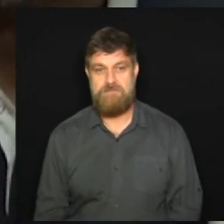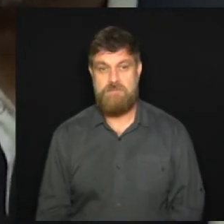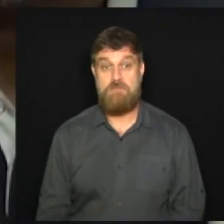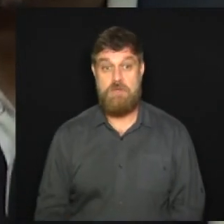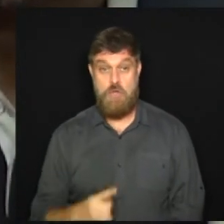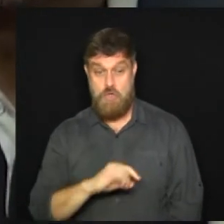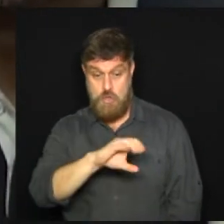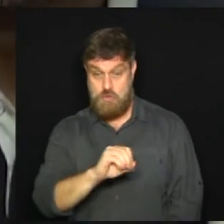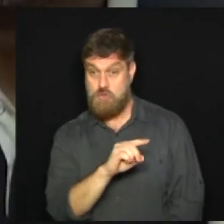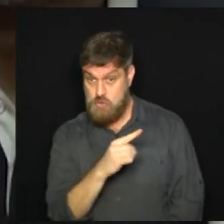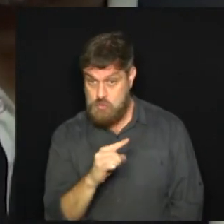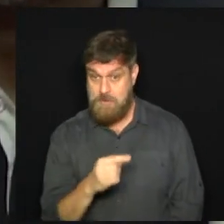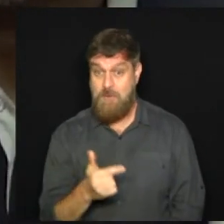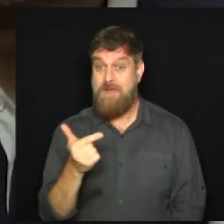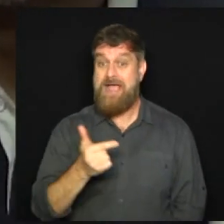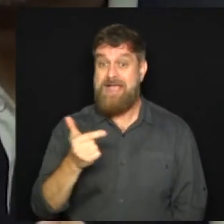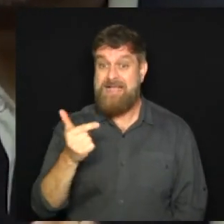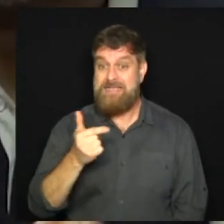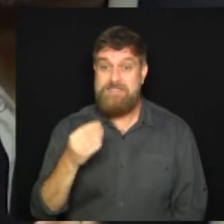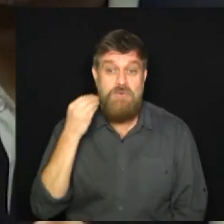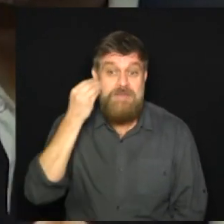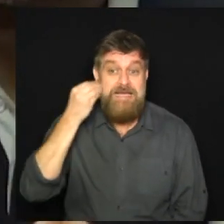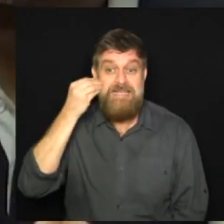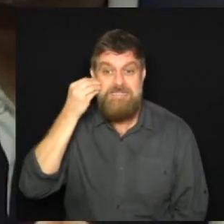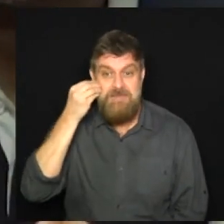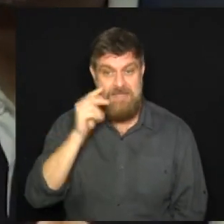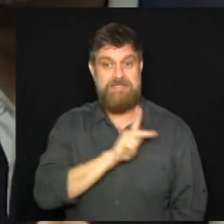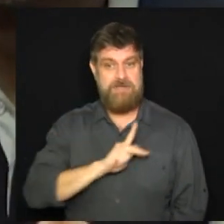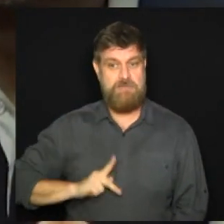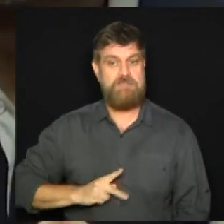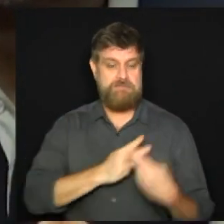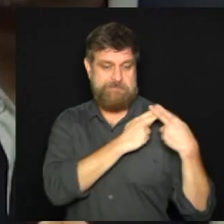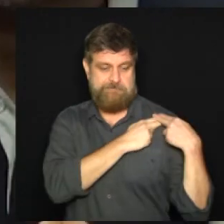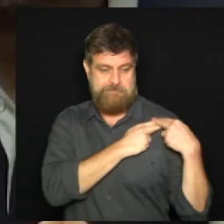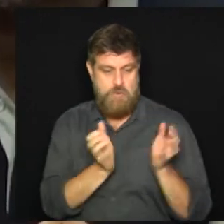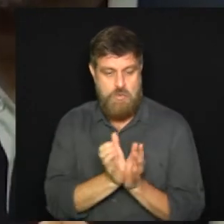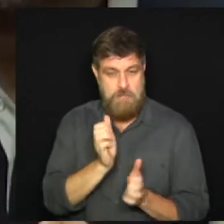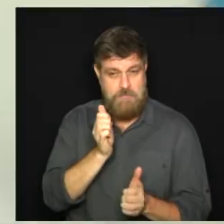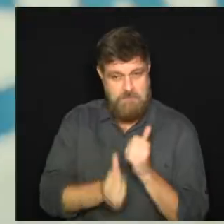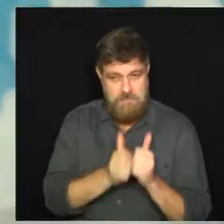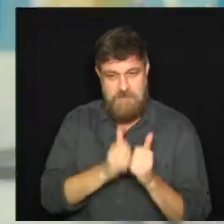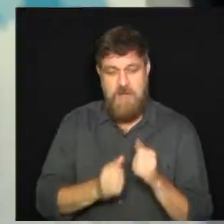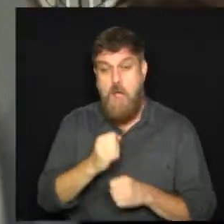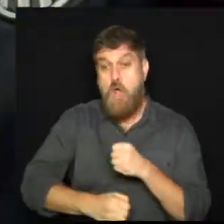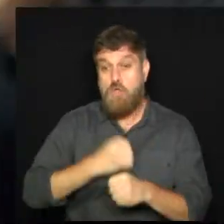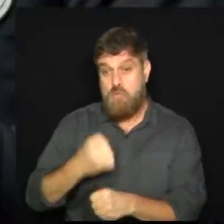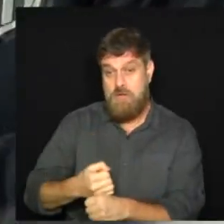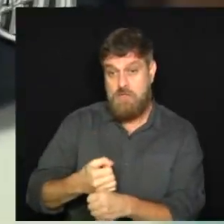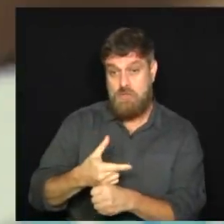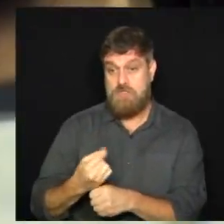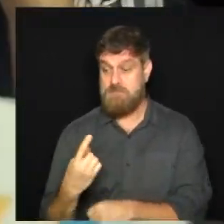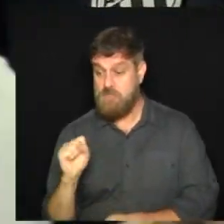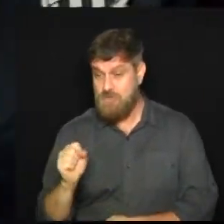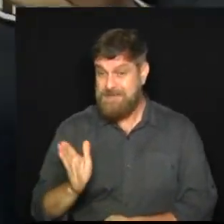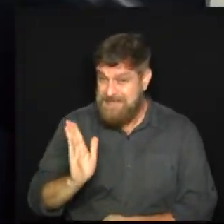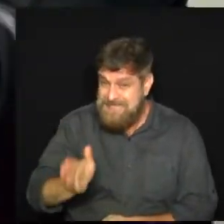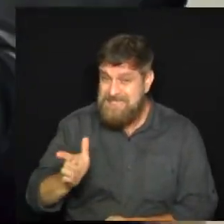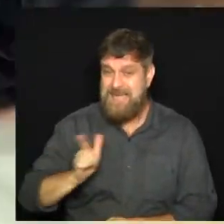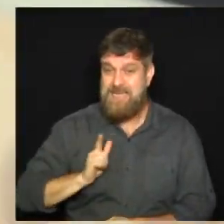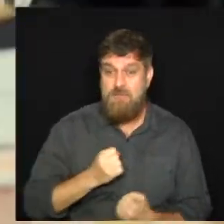para poder comandar a equipe. Na entrevista coletiva, o presidente Sebastião Arcanjo aproveitou para